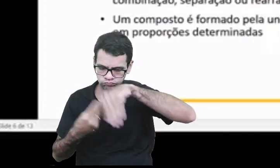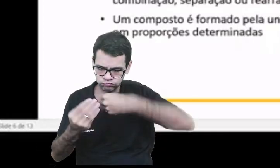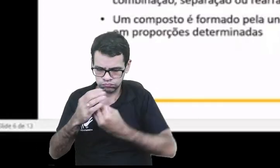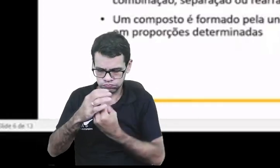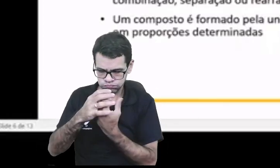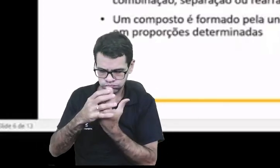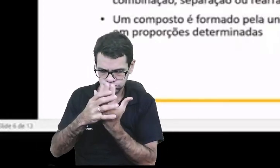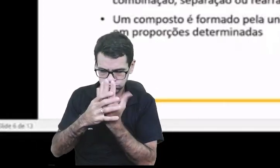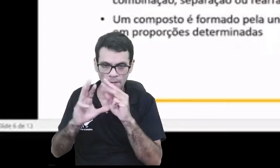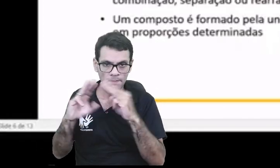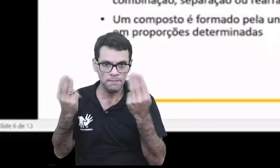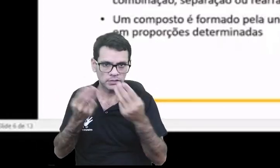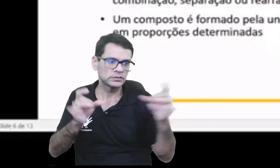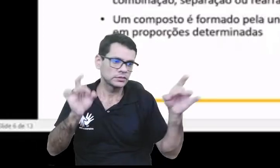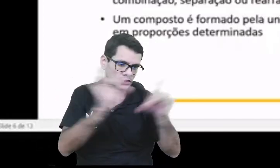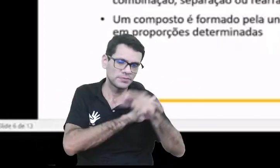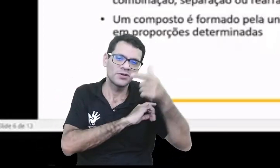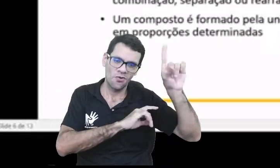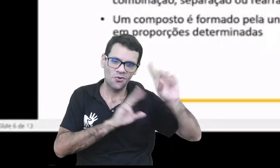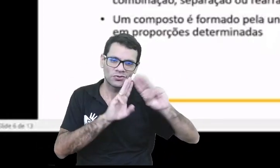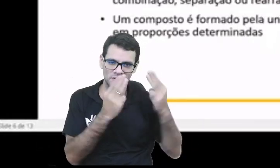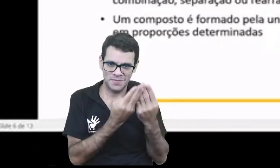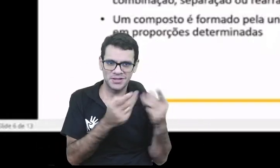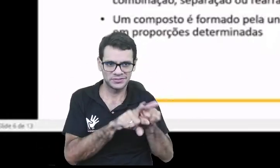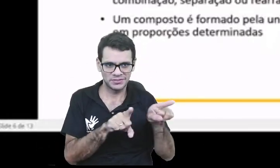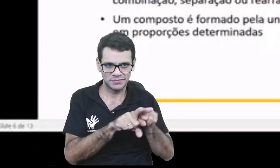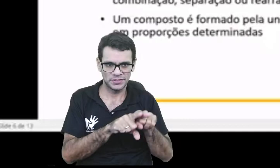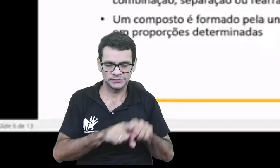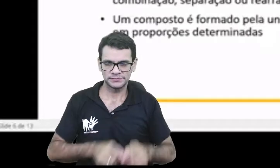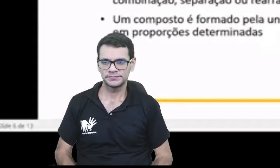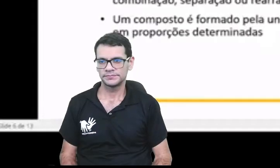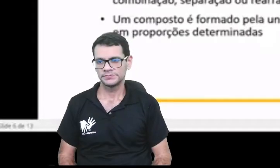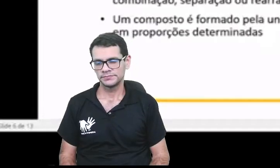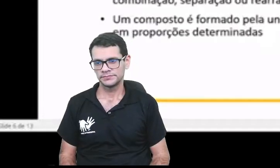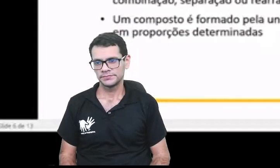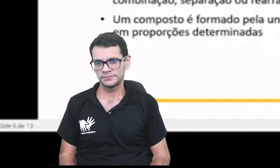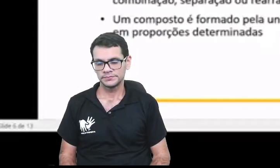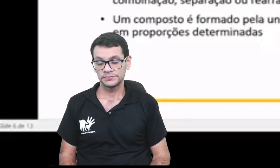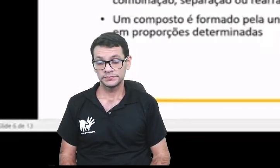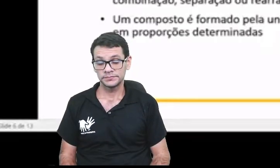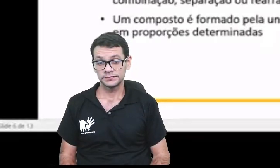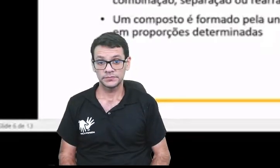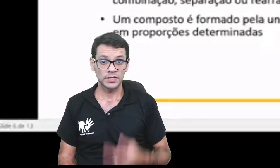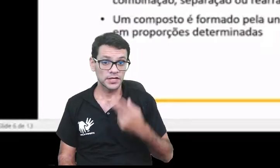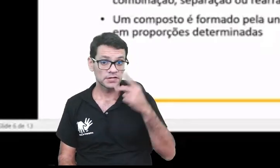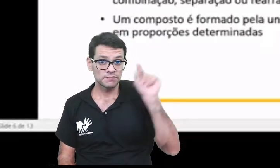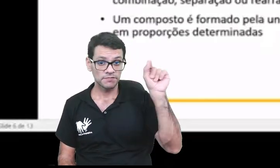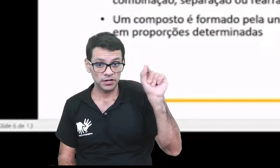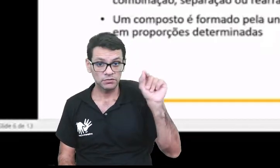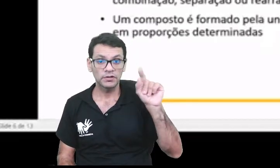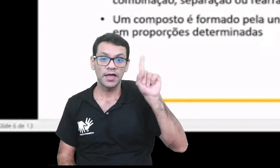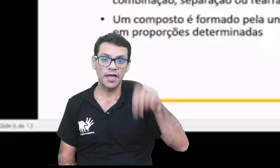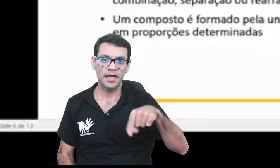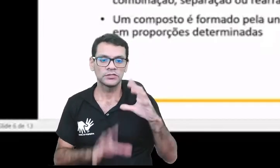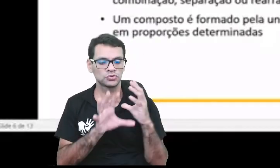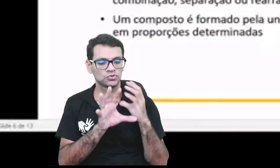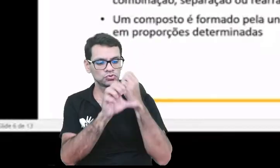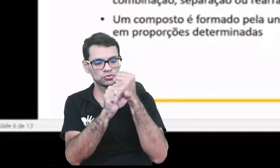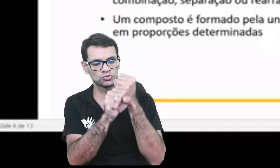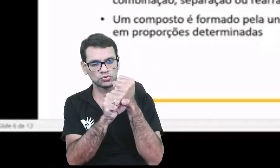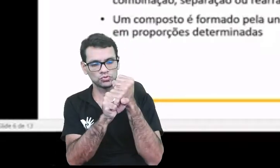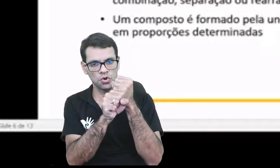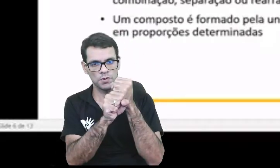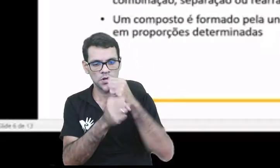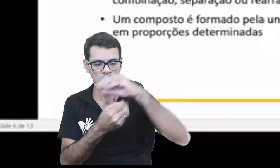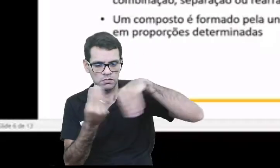uma massa e ela termina com outra massa, né? E aí ele fala também, ó, ela é a soma, né? Durante